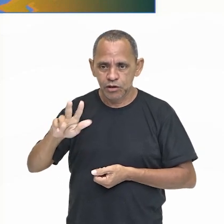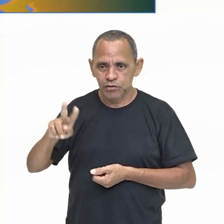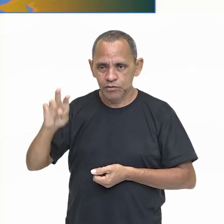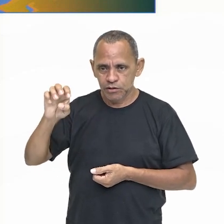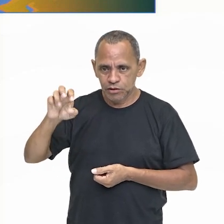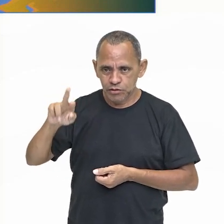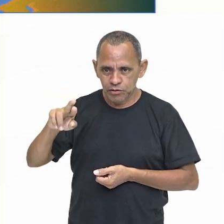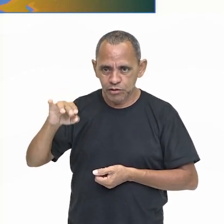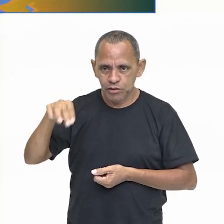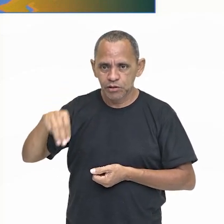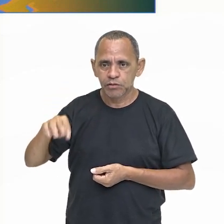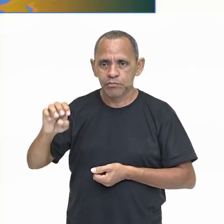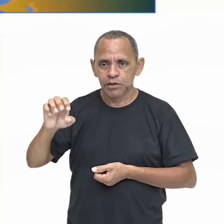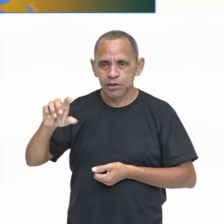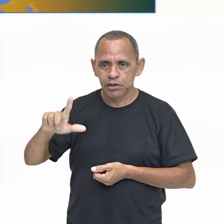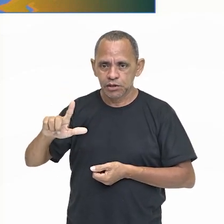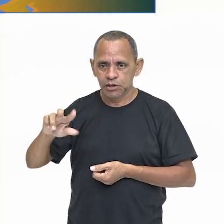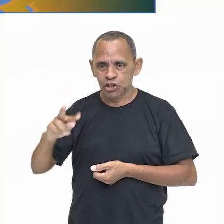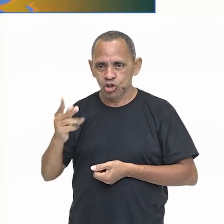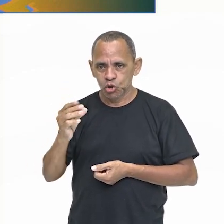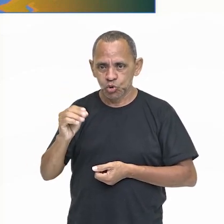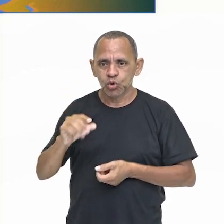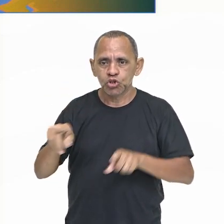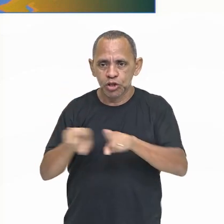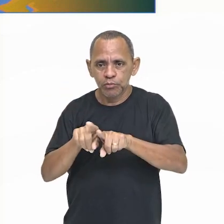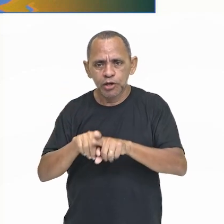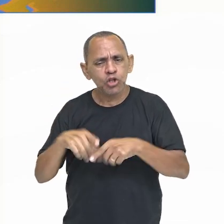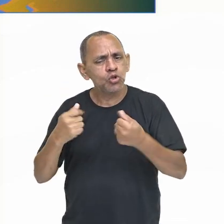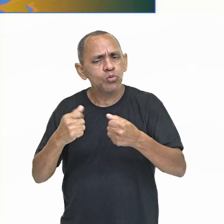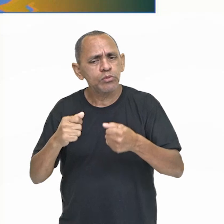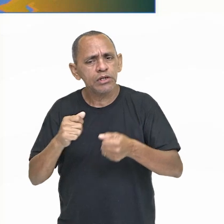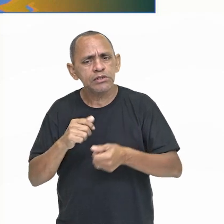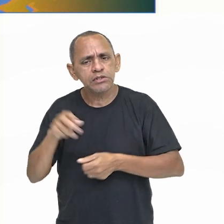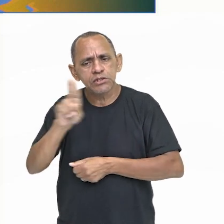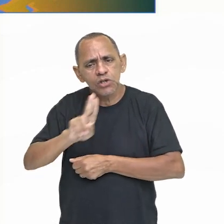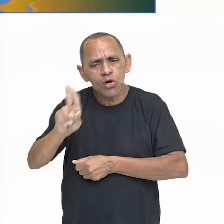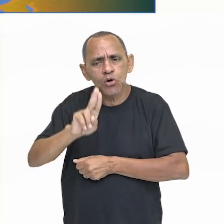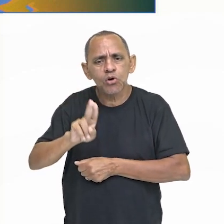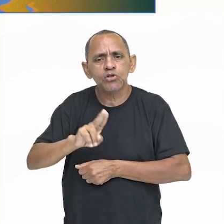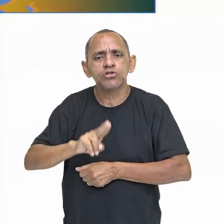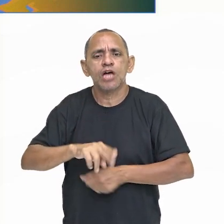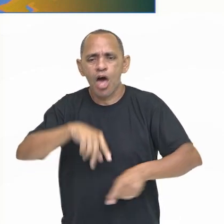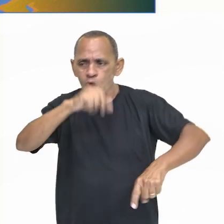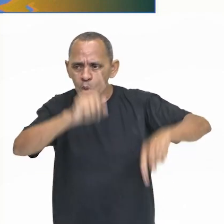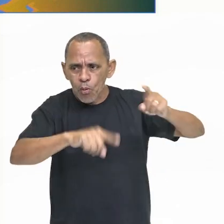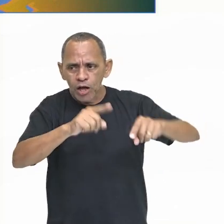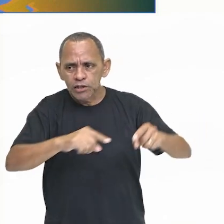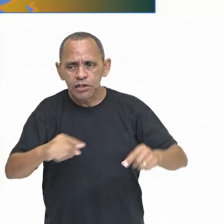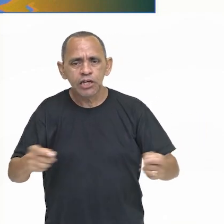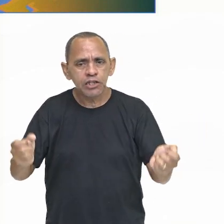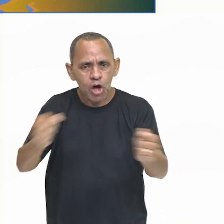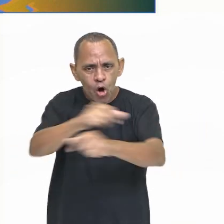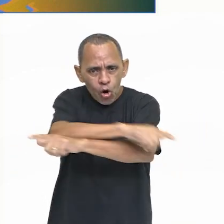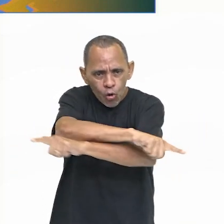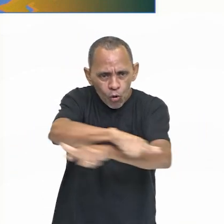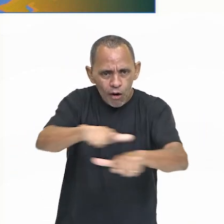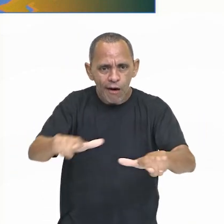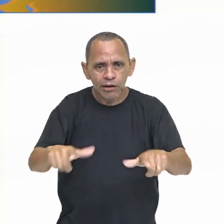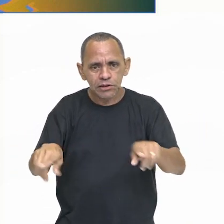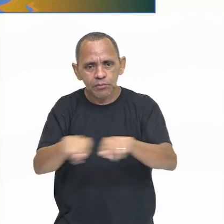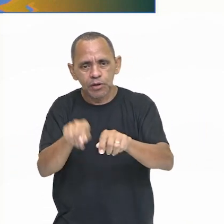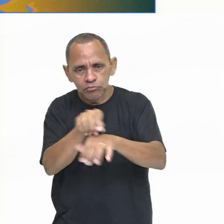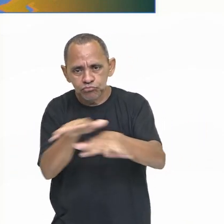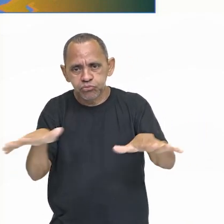também aqui no vácuo, sem a necessidade de um meio material. E agora,